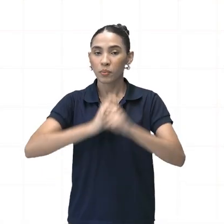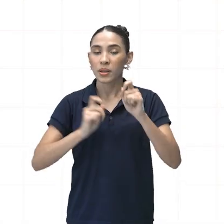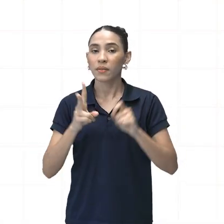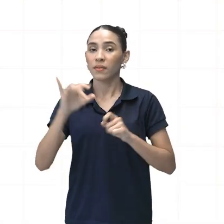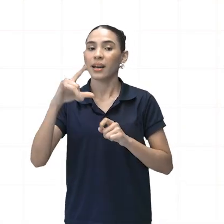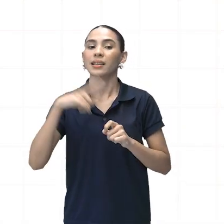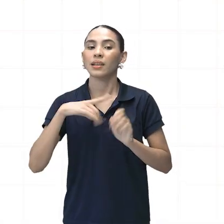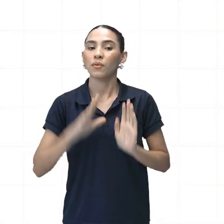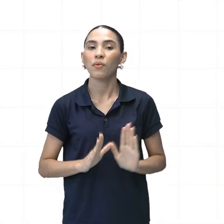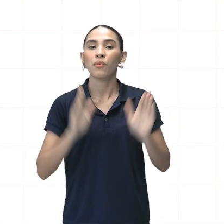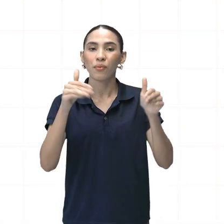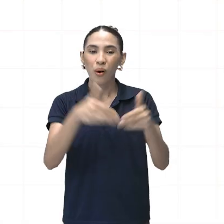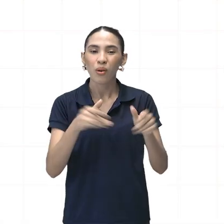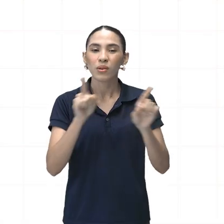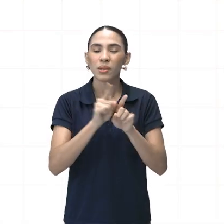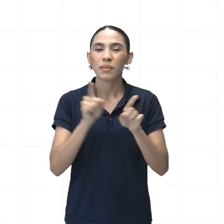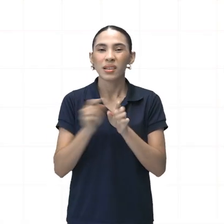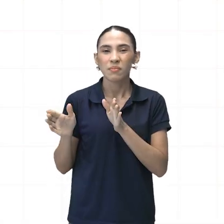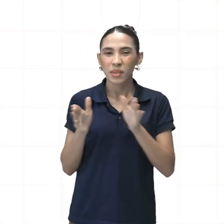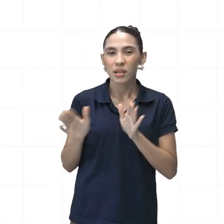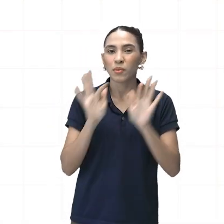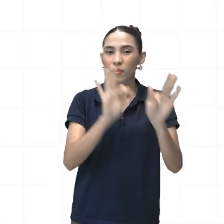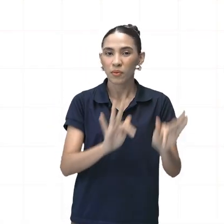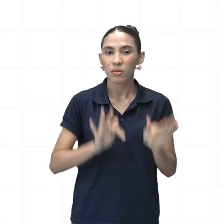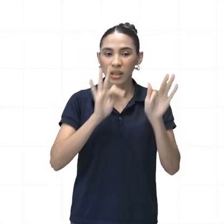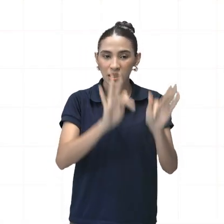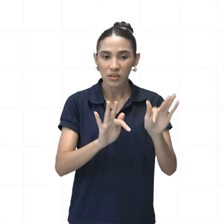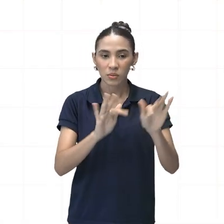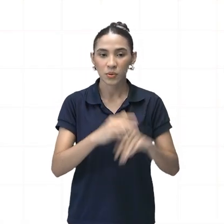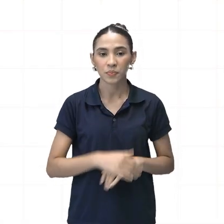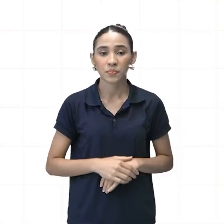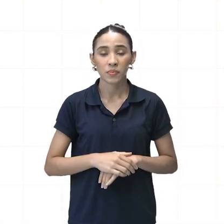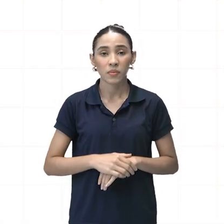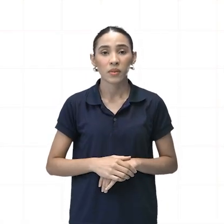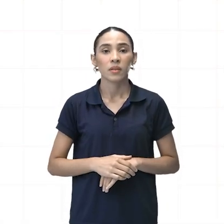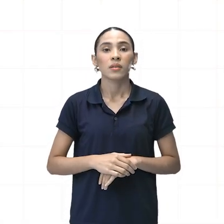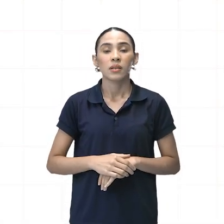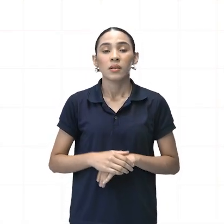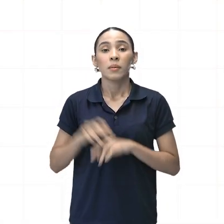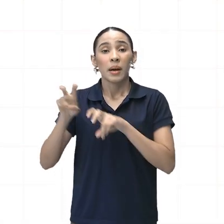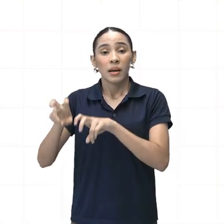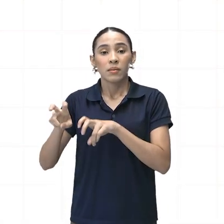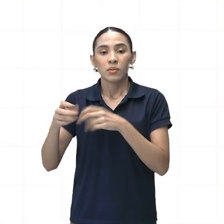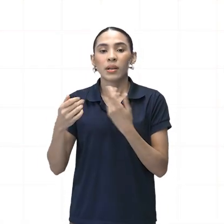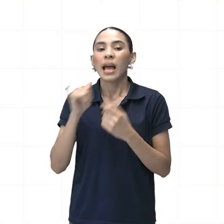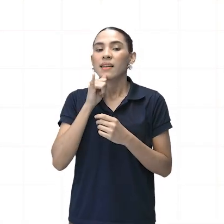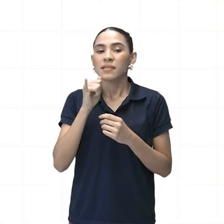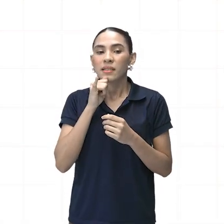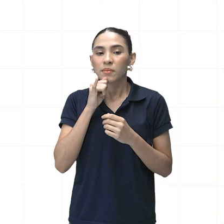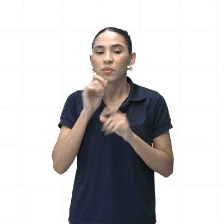ser centrada lá no período do feudalismo, tá, gente? Numa agricultura de